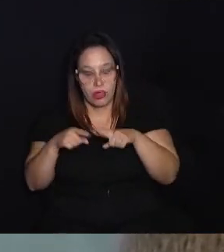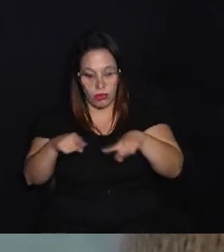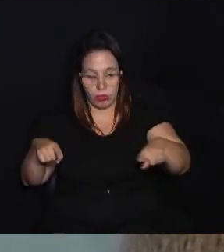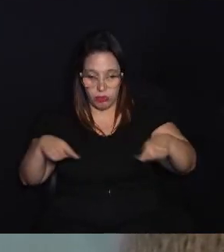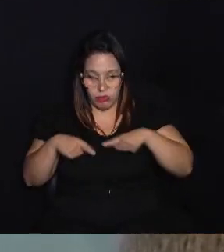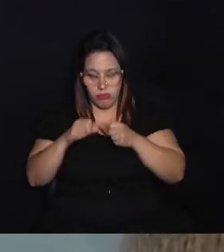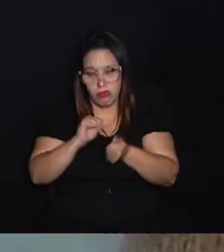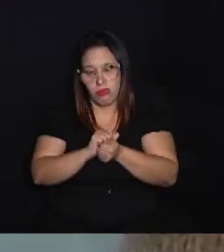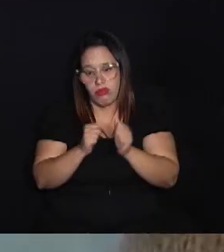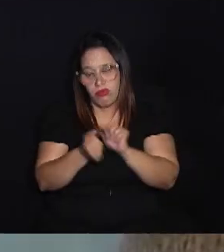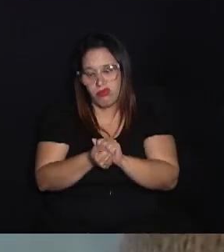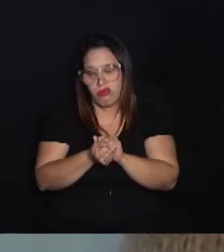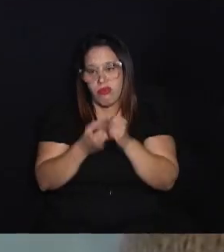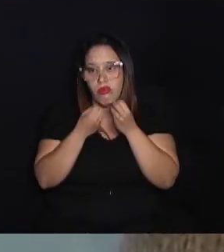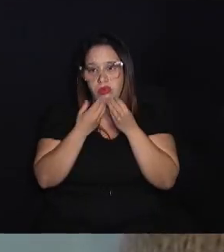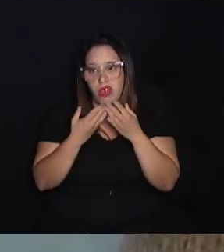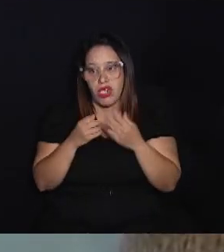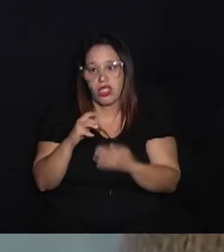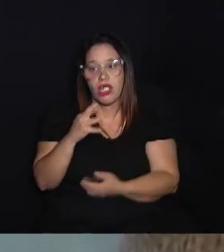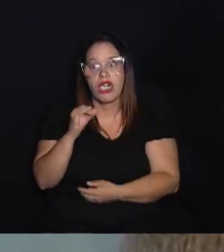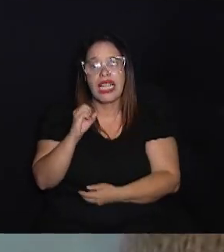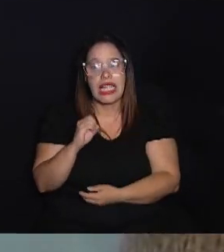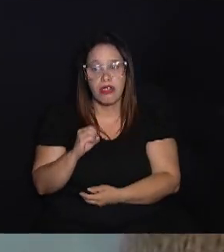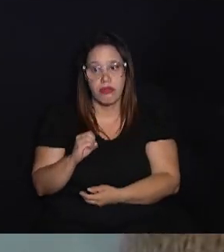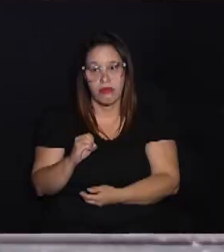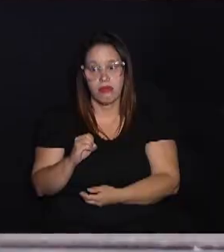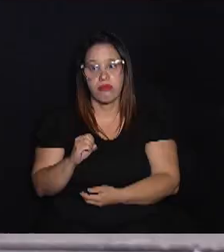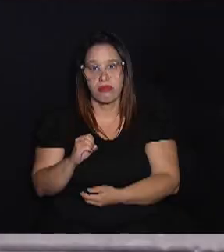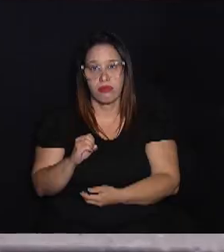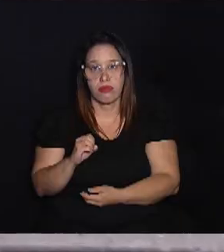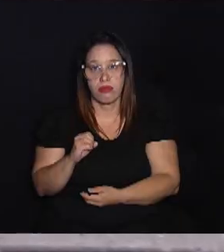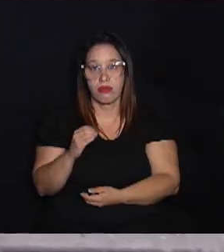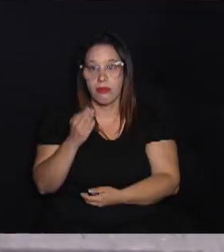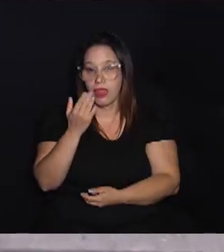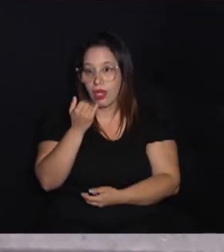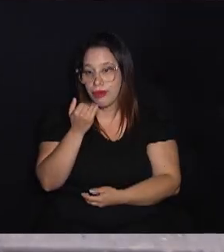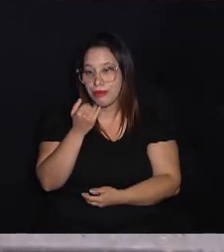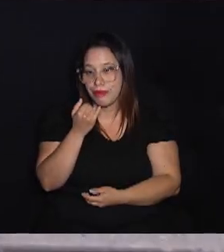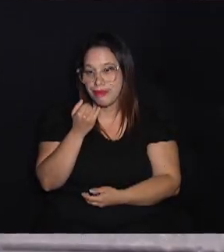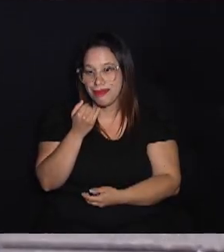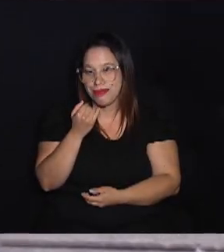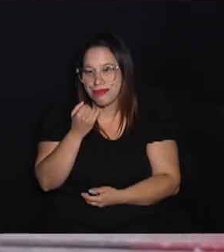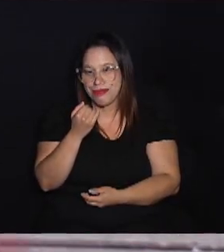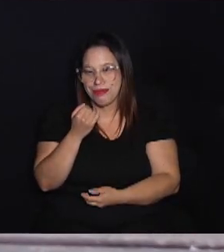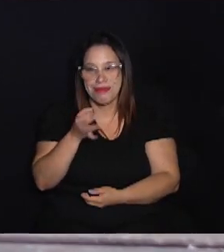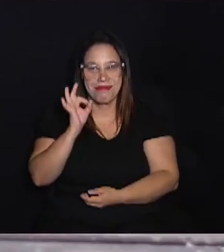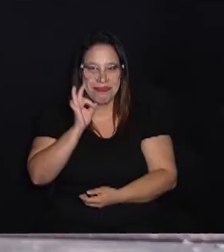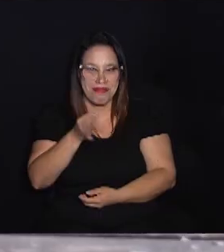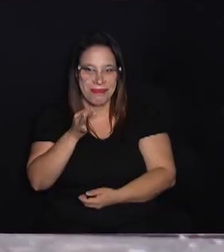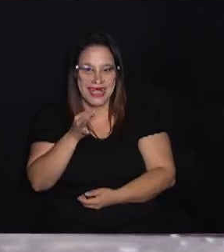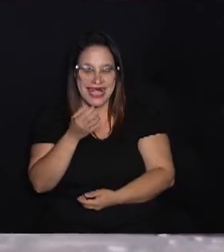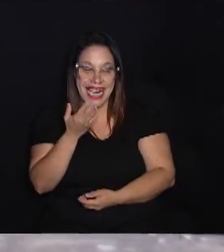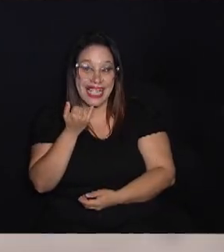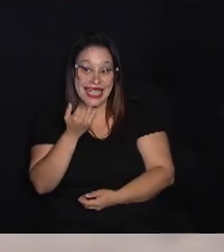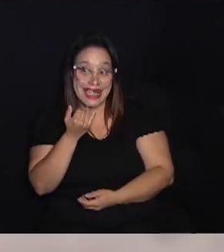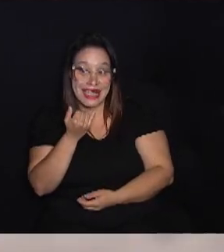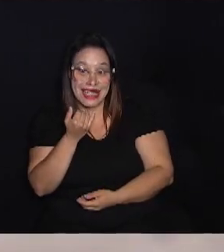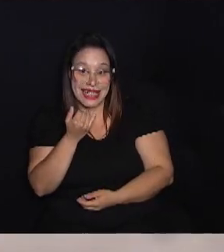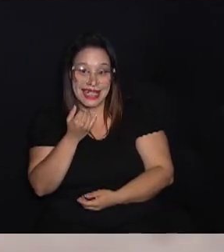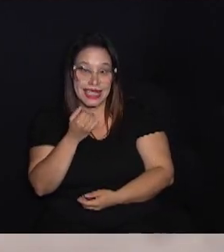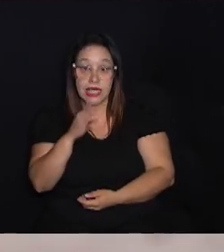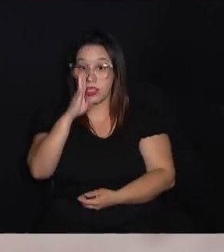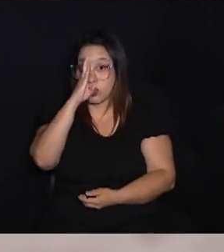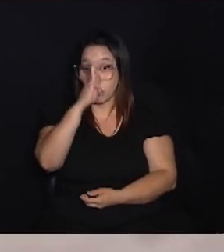adequado, ele não consegue ter uma boa digestibilidade também da alimentação. A melhor hora do dia, com certeza, é a da alimentação, mas a